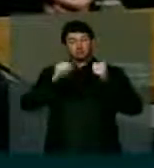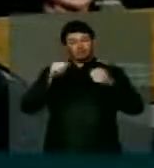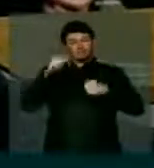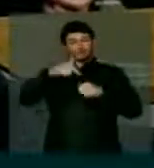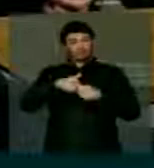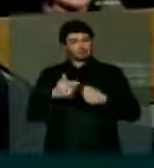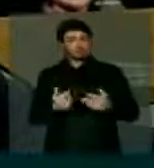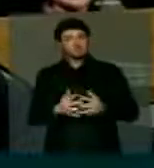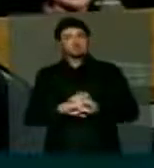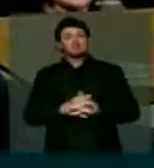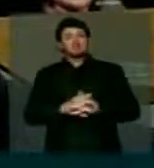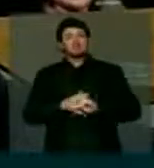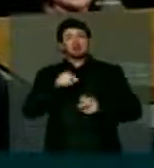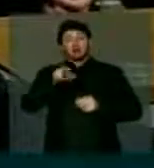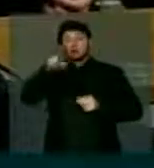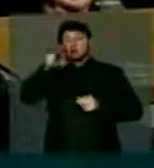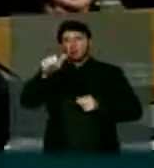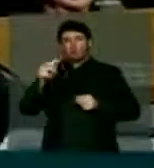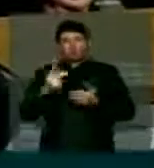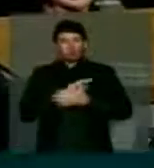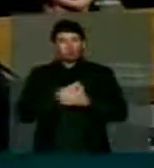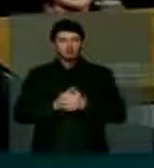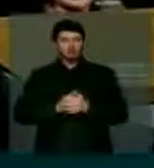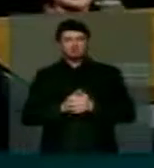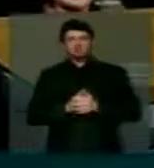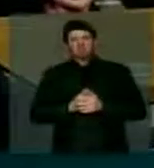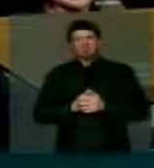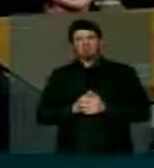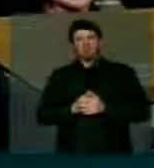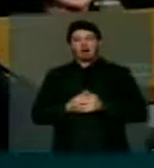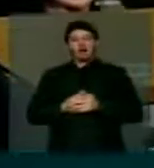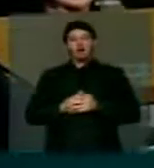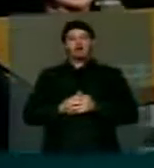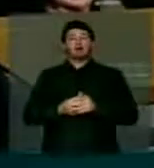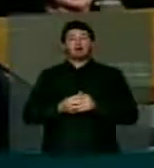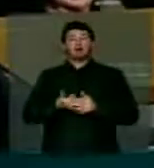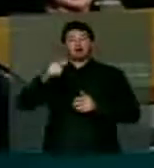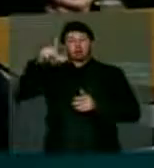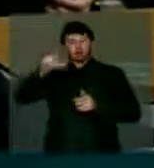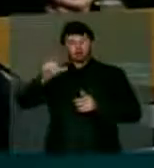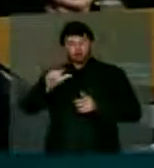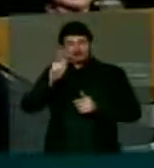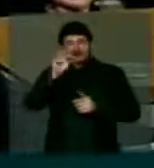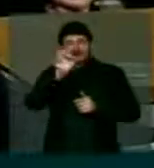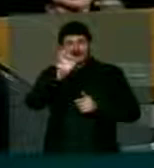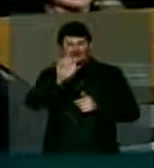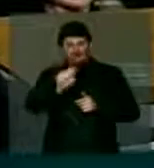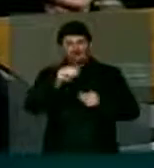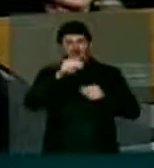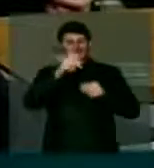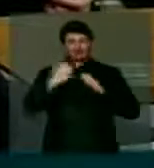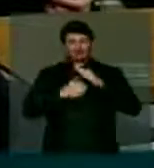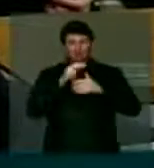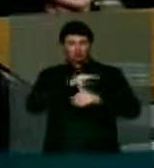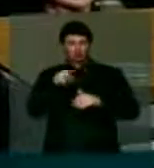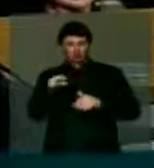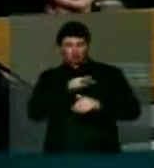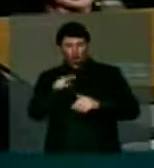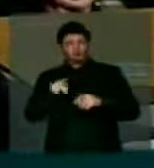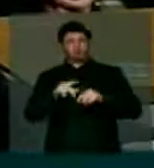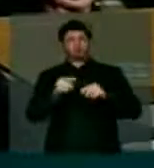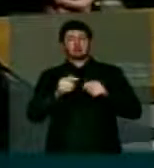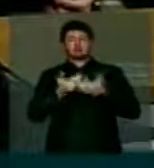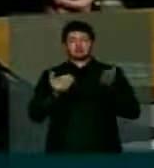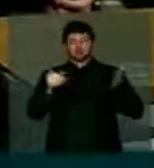o que nunca ocorreu. A cláusula de diluição da participação da Astra nas duas empresas, sem